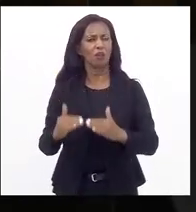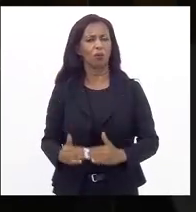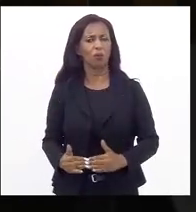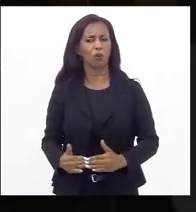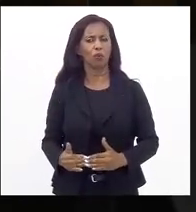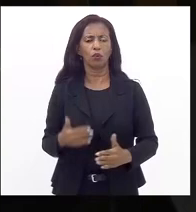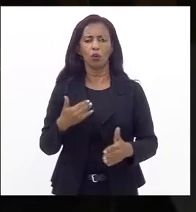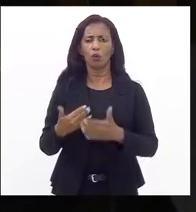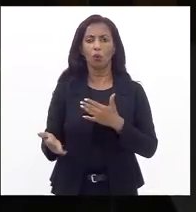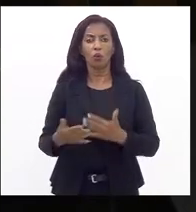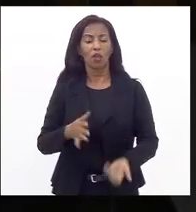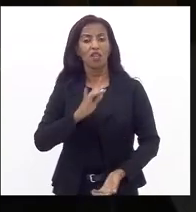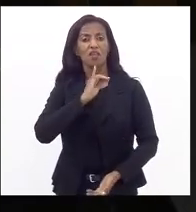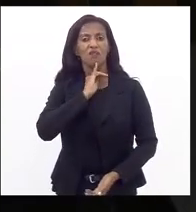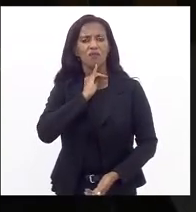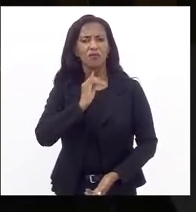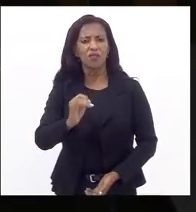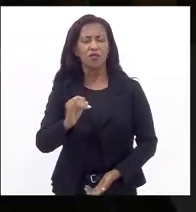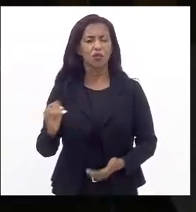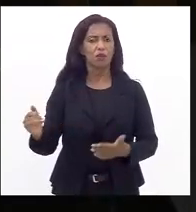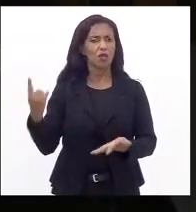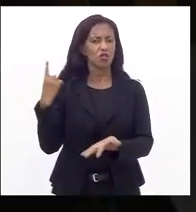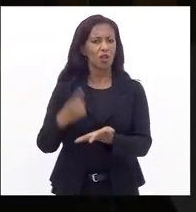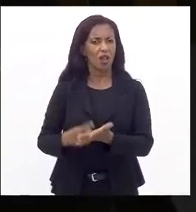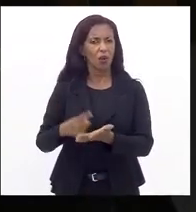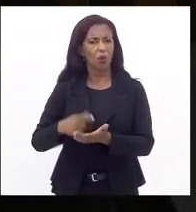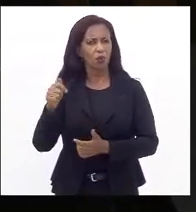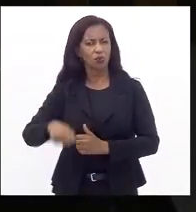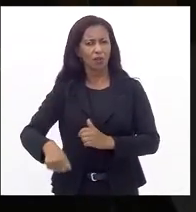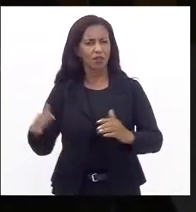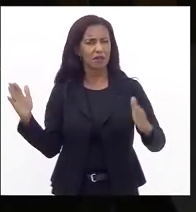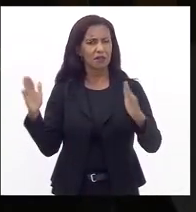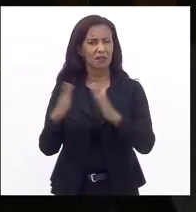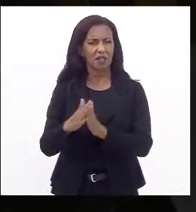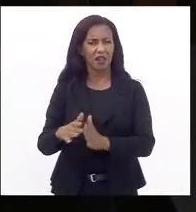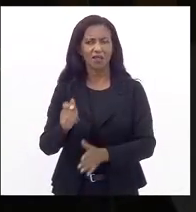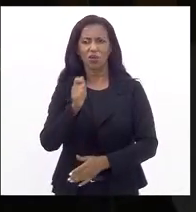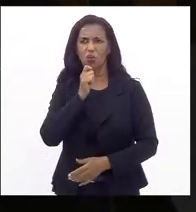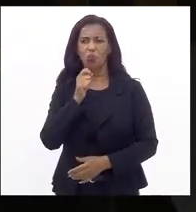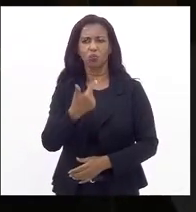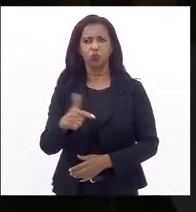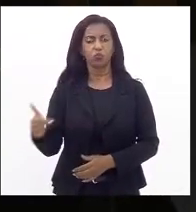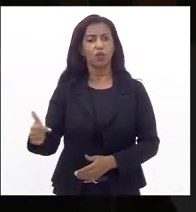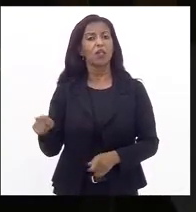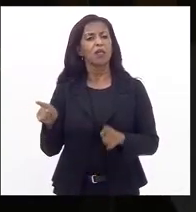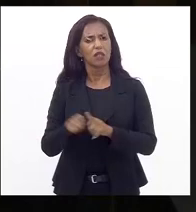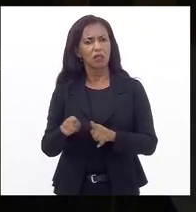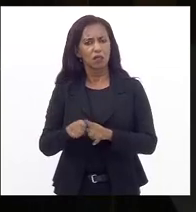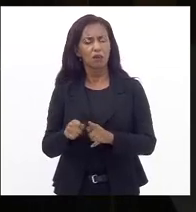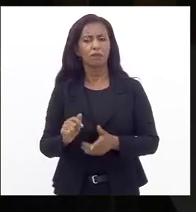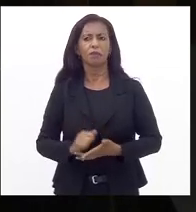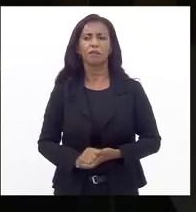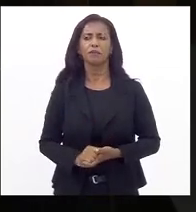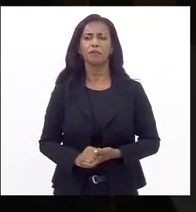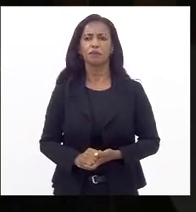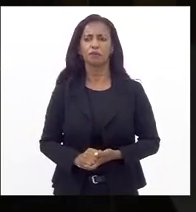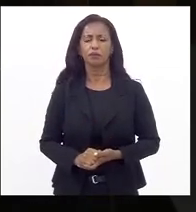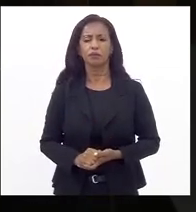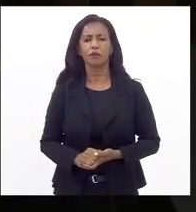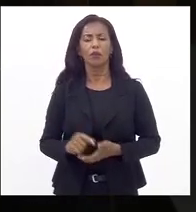esteja qualquer coisa infelizmente acordo aqui nessa casa não fale eu queria antes de mais nada